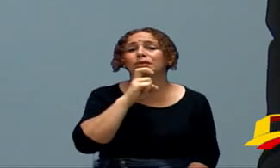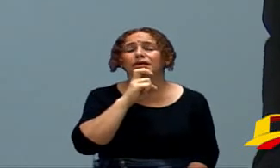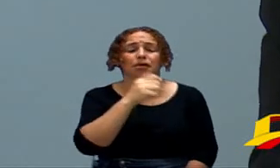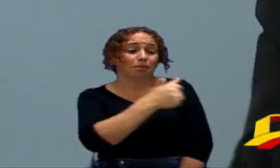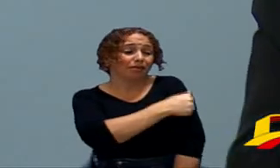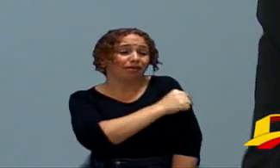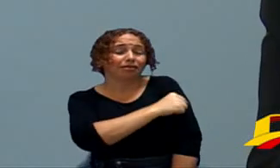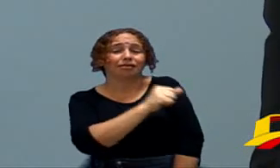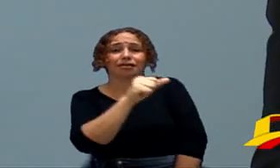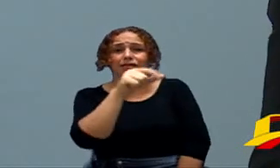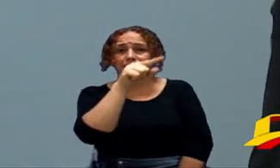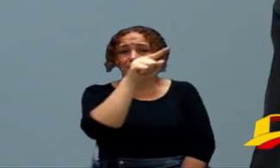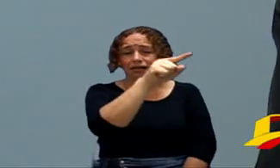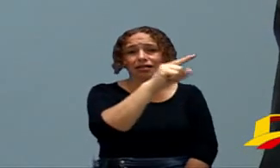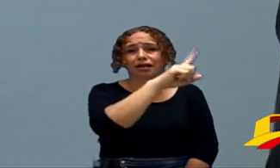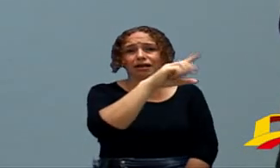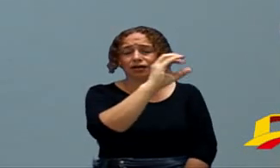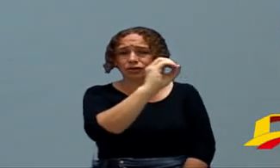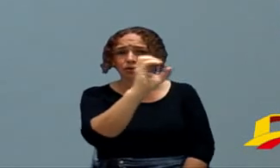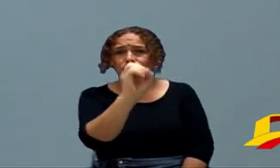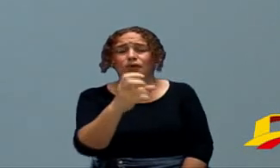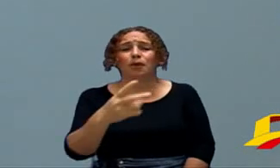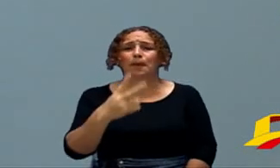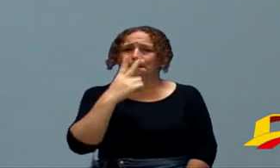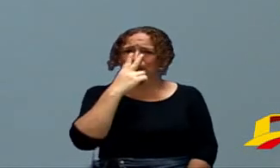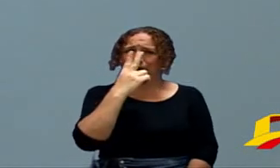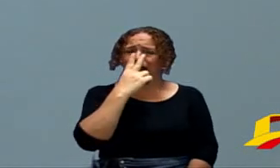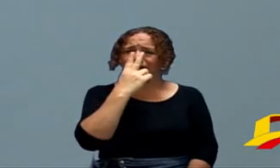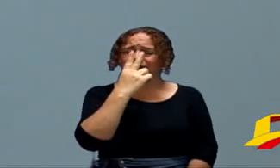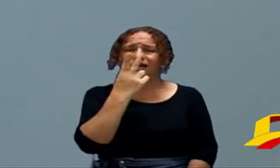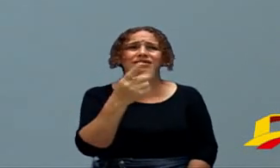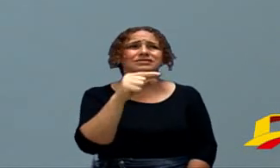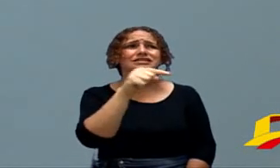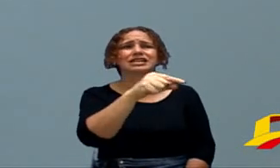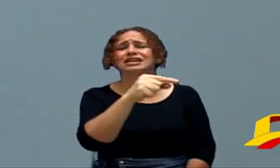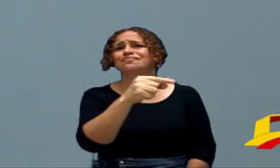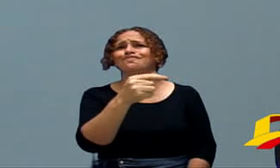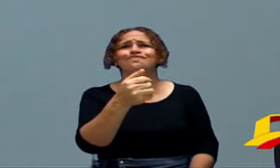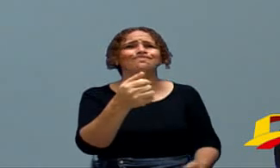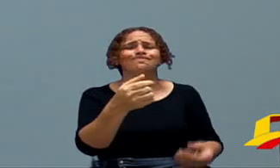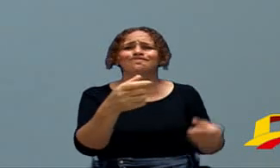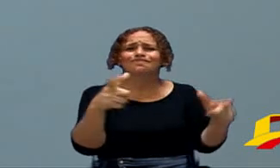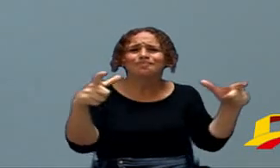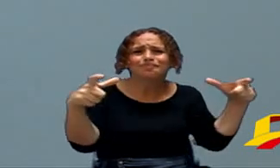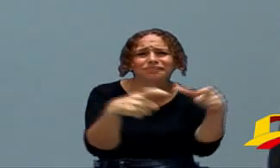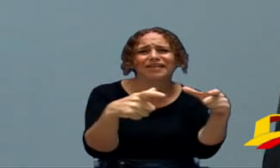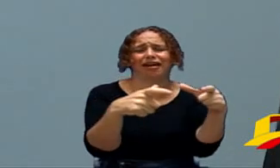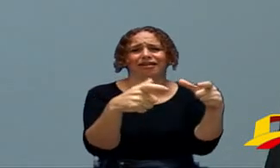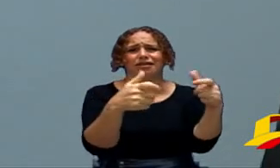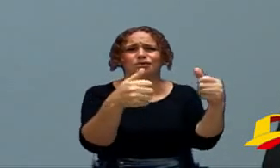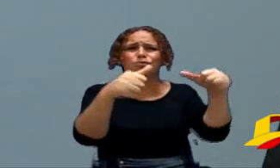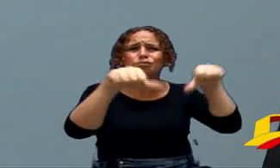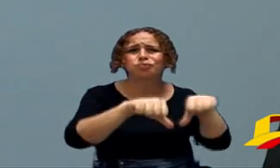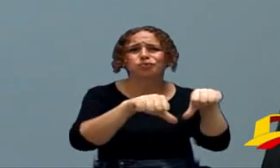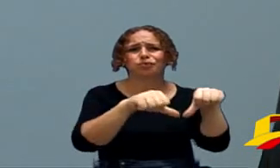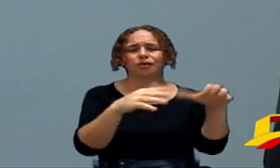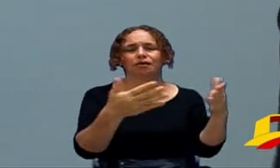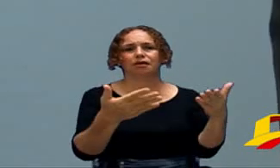agressivo. Primeiro, porque nós já tivemos índices, né, da Raíssa, né, que, como ela adoeceu lá